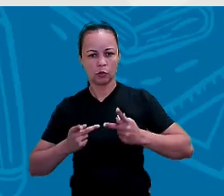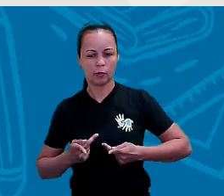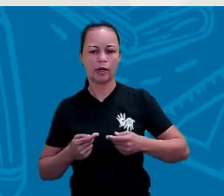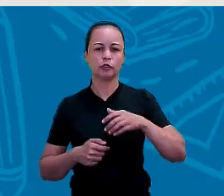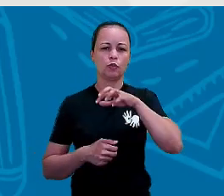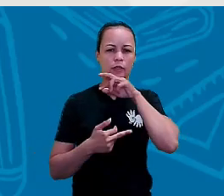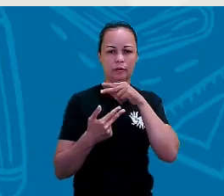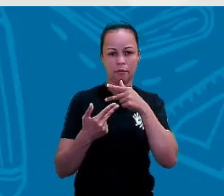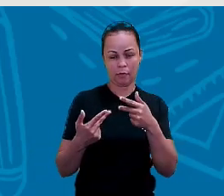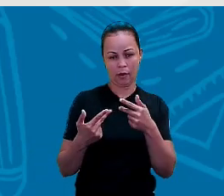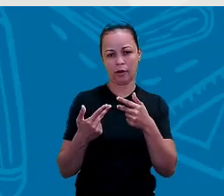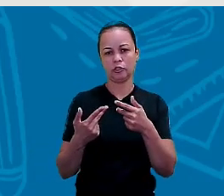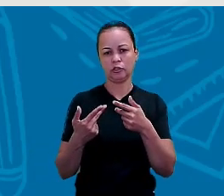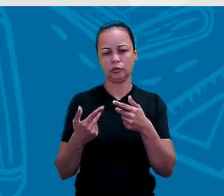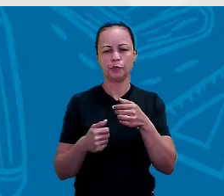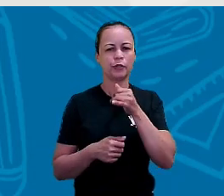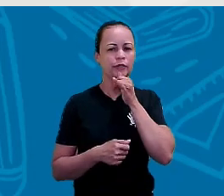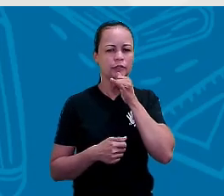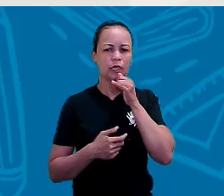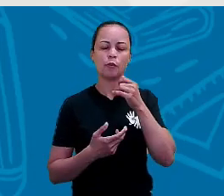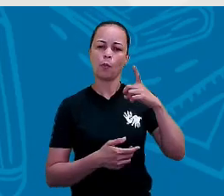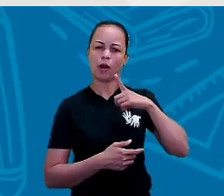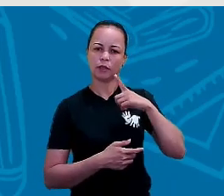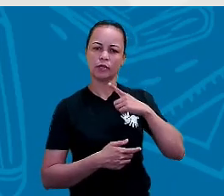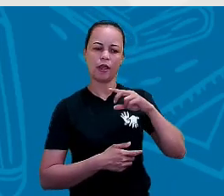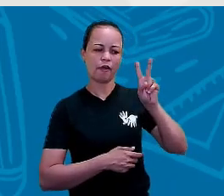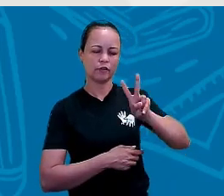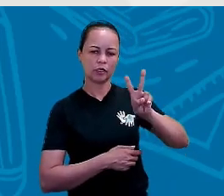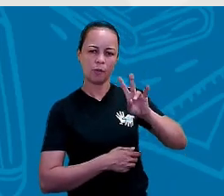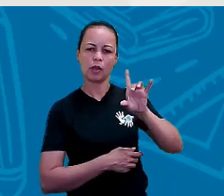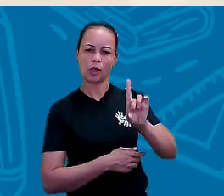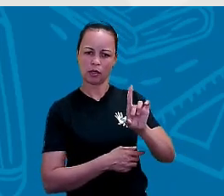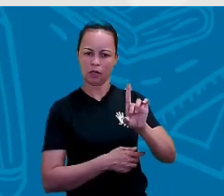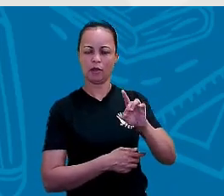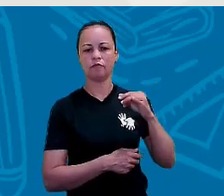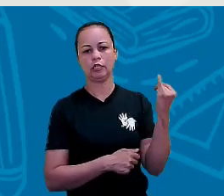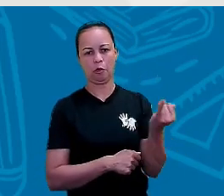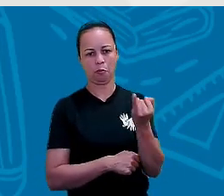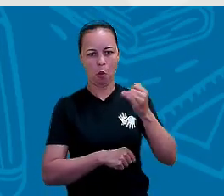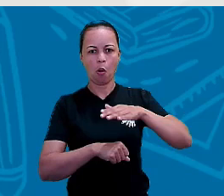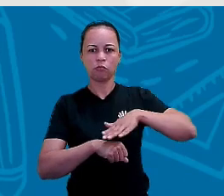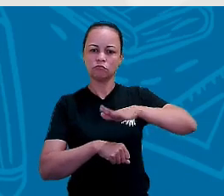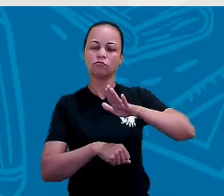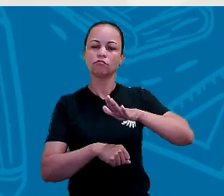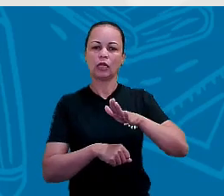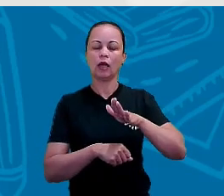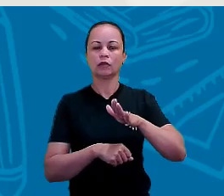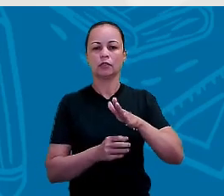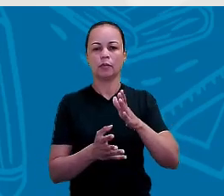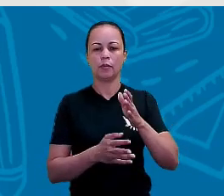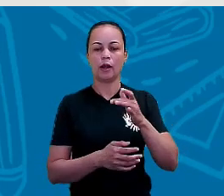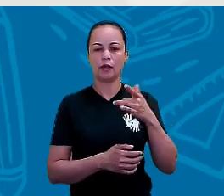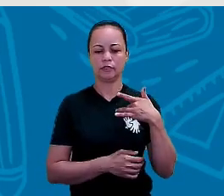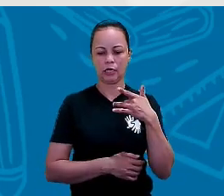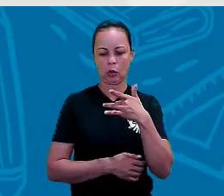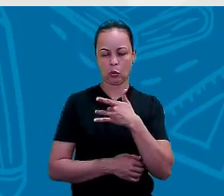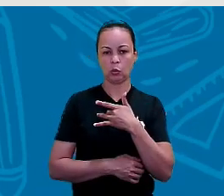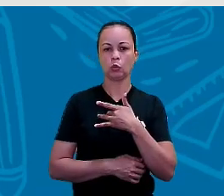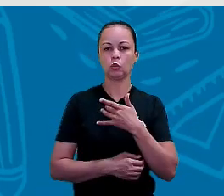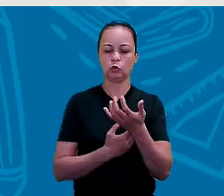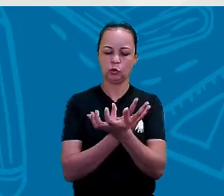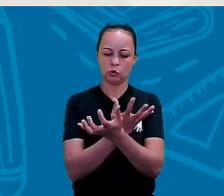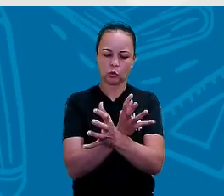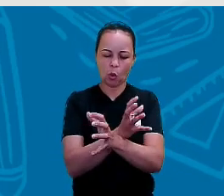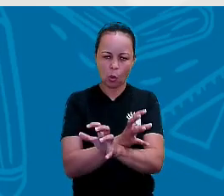por exemplo, ativar a nossa vitamina D, que vai ser fundamental, né, para a saúde, por exemplo, dos nossos ossos,